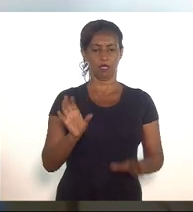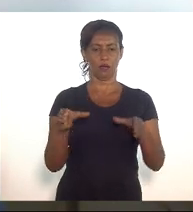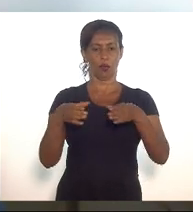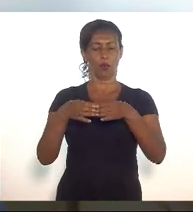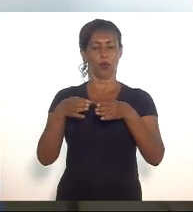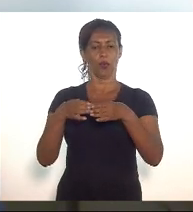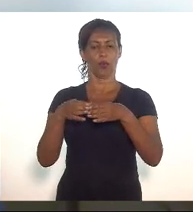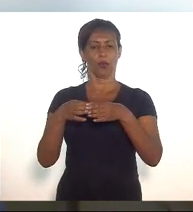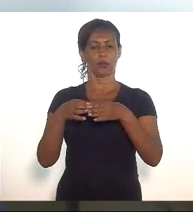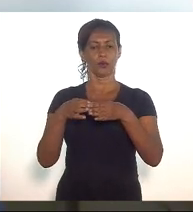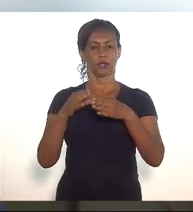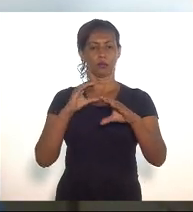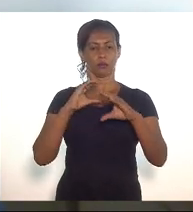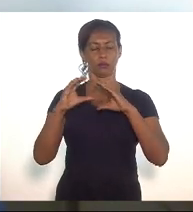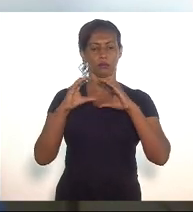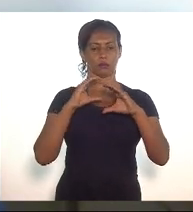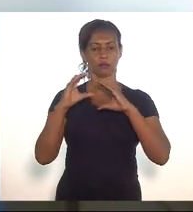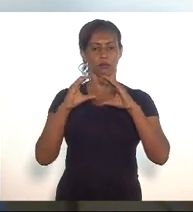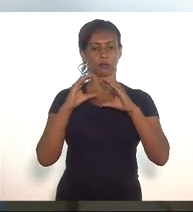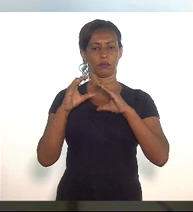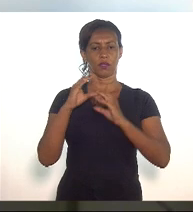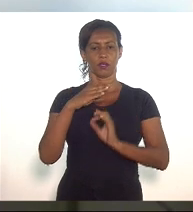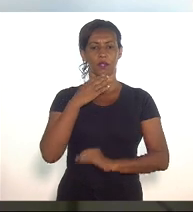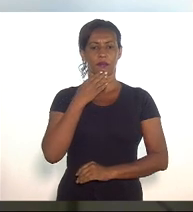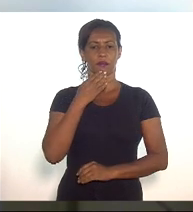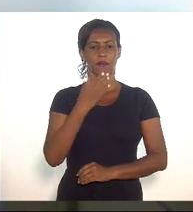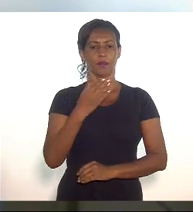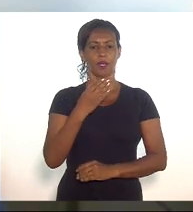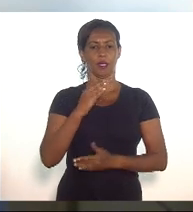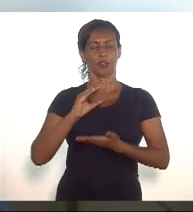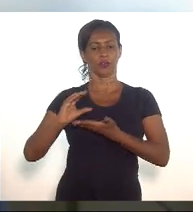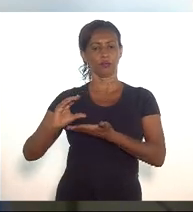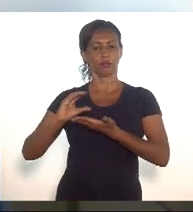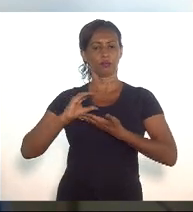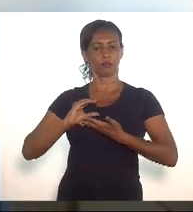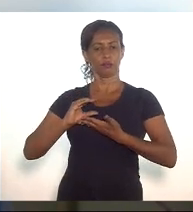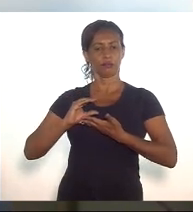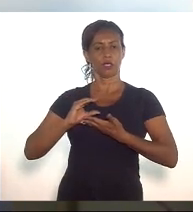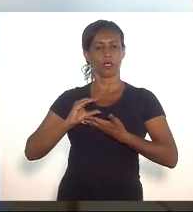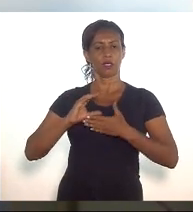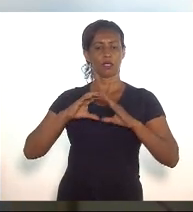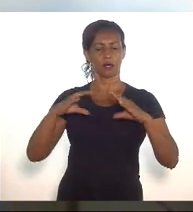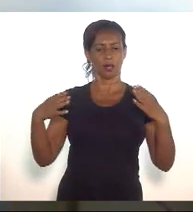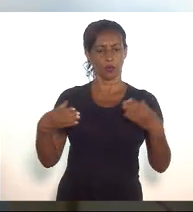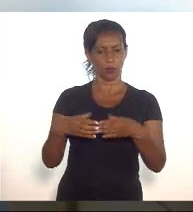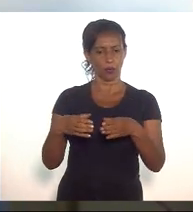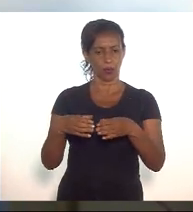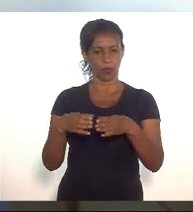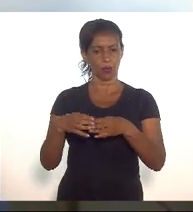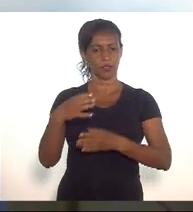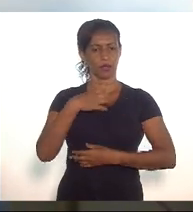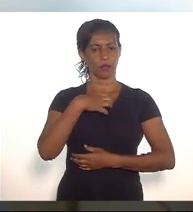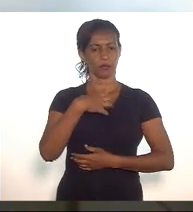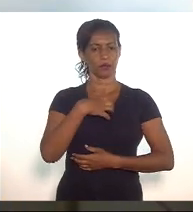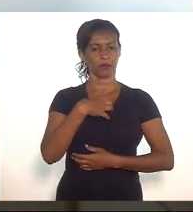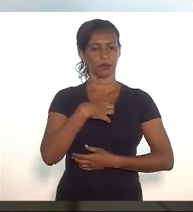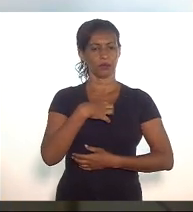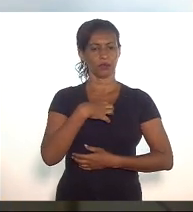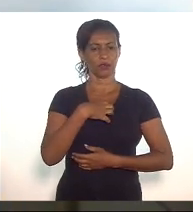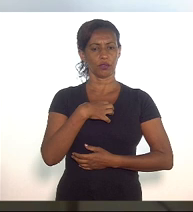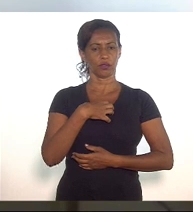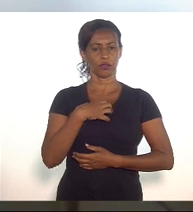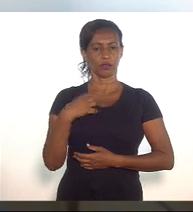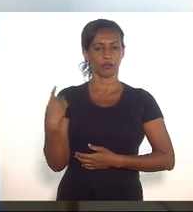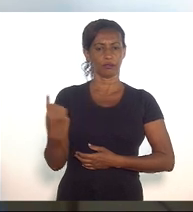de Tributação, que solicita os empréstimos desta comissão permanente no sentido de que